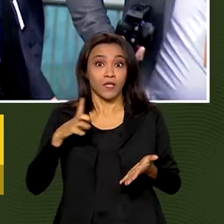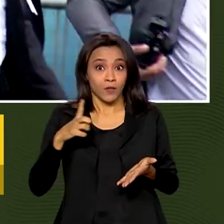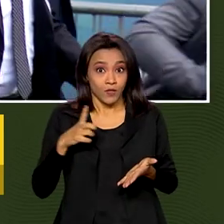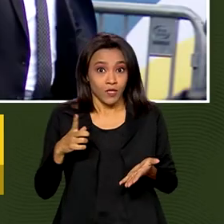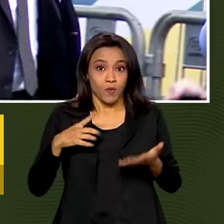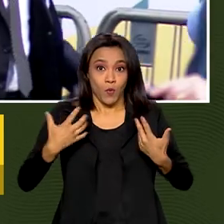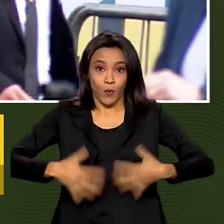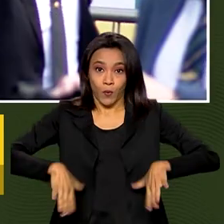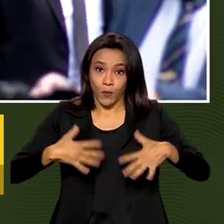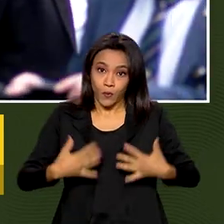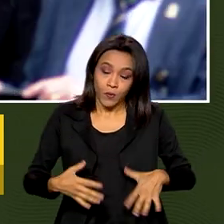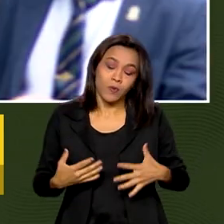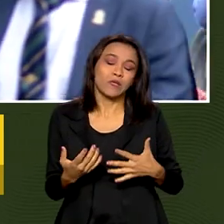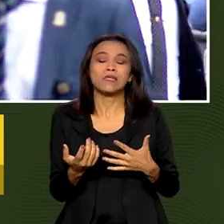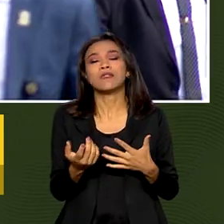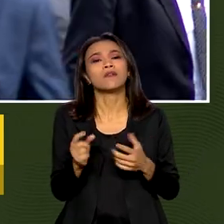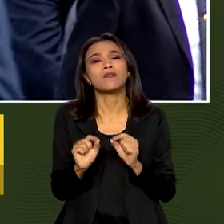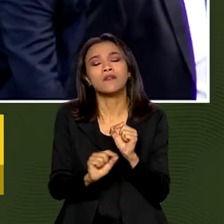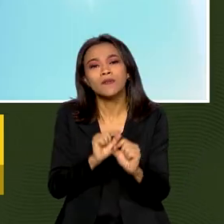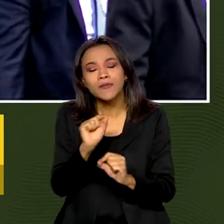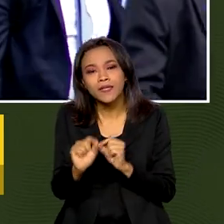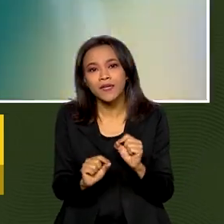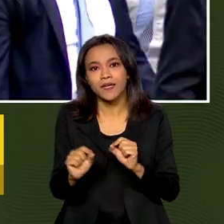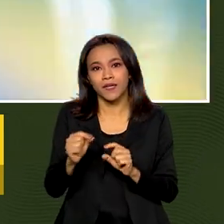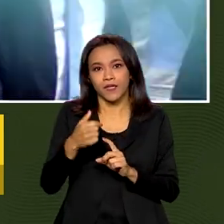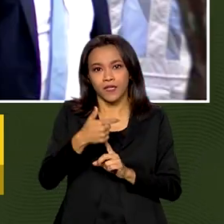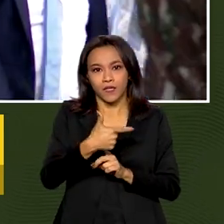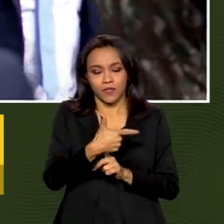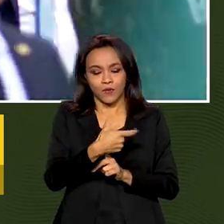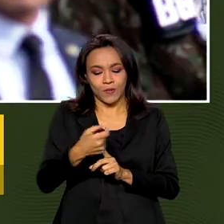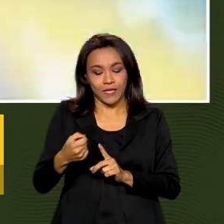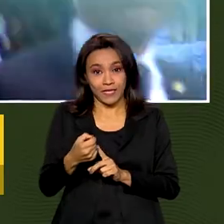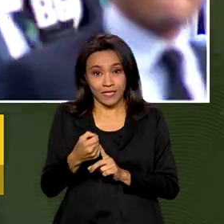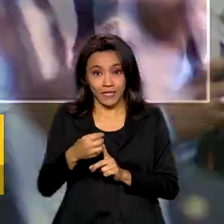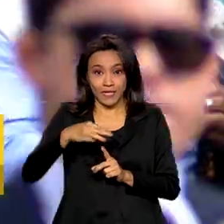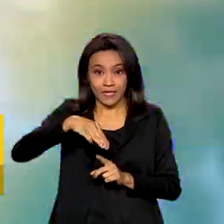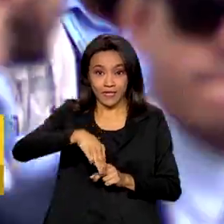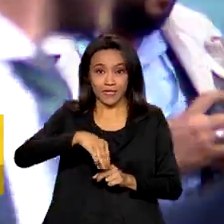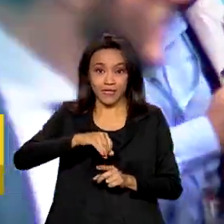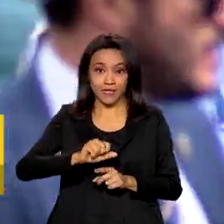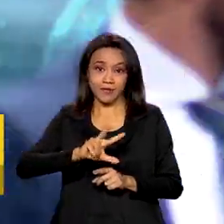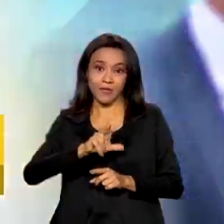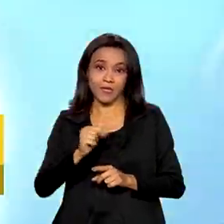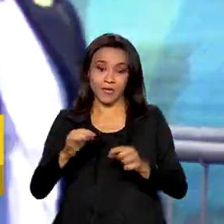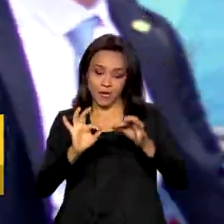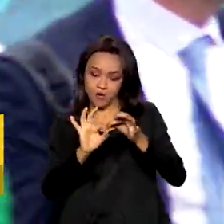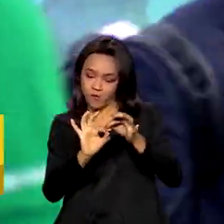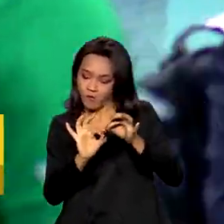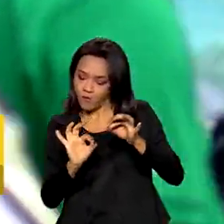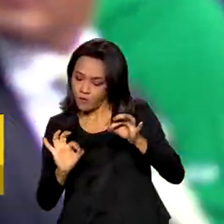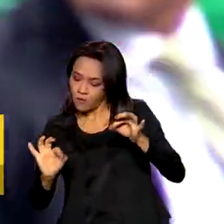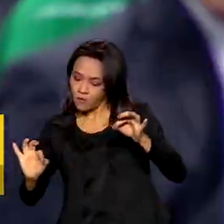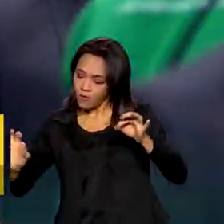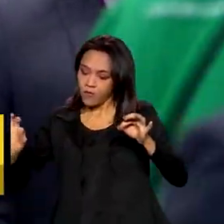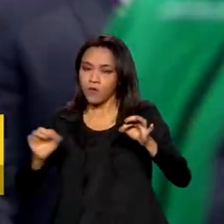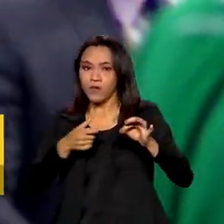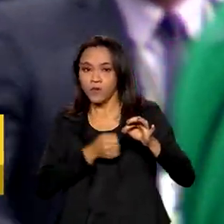exclusiva, que a gente chama, né, que é até 200 milhas afastado da costa do Brasil.